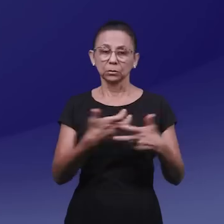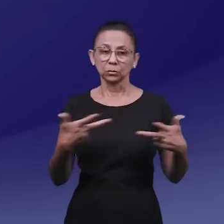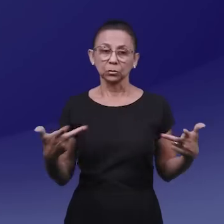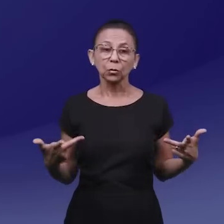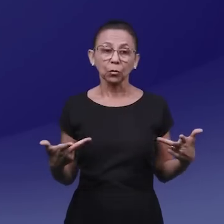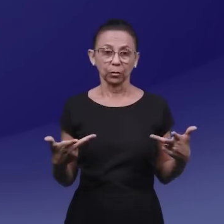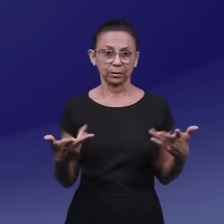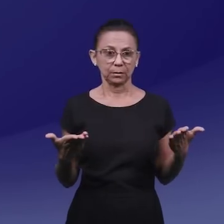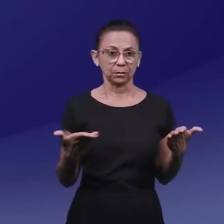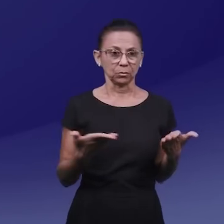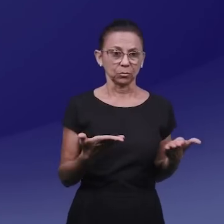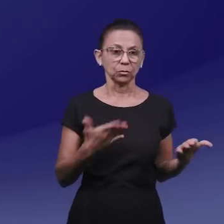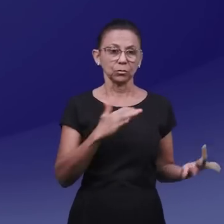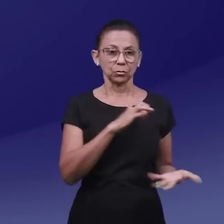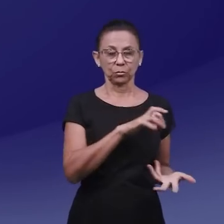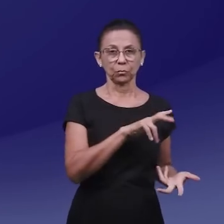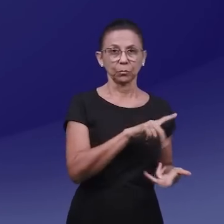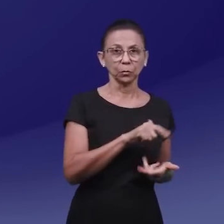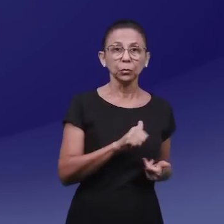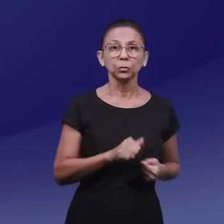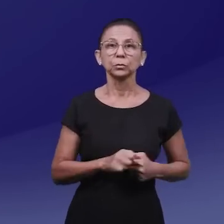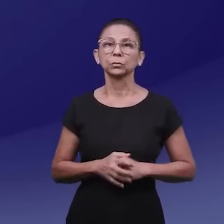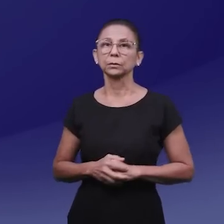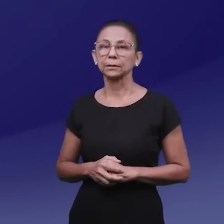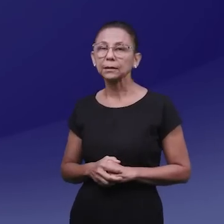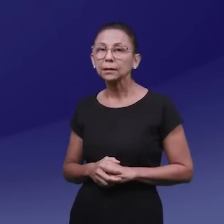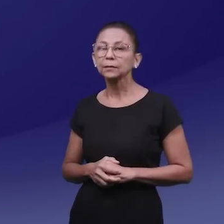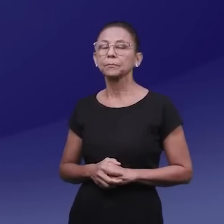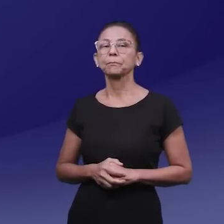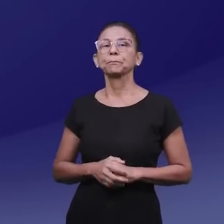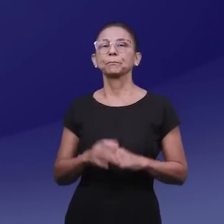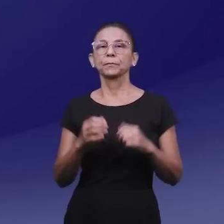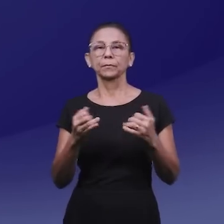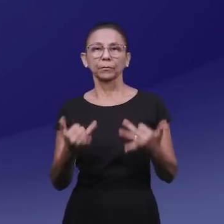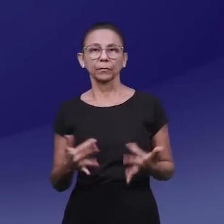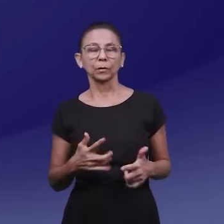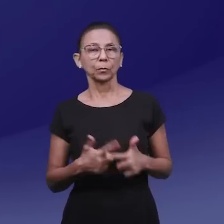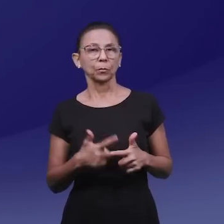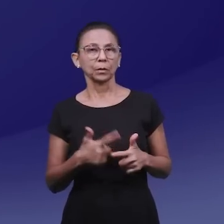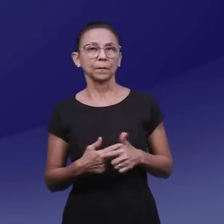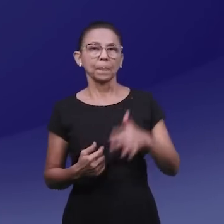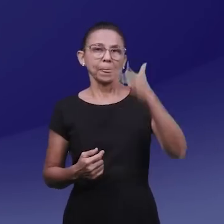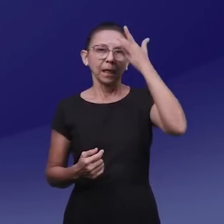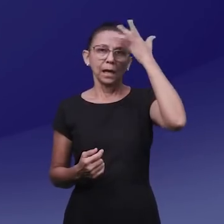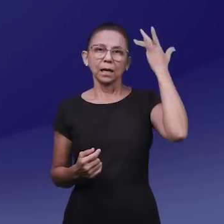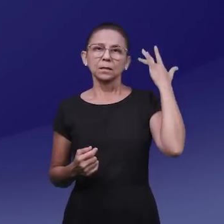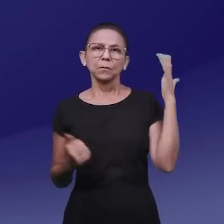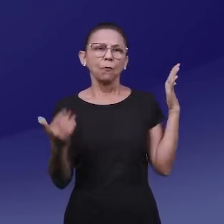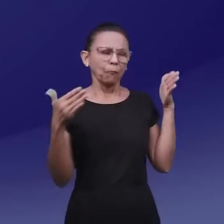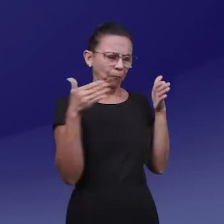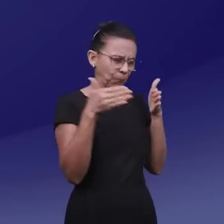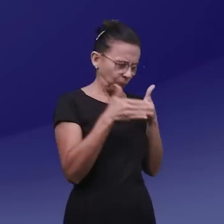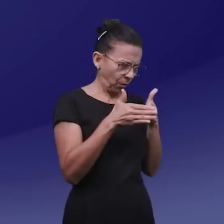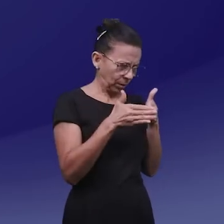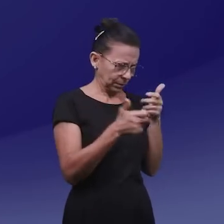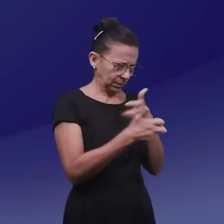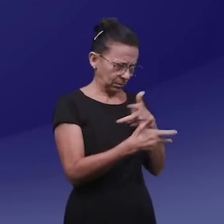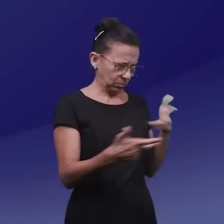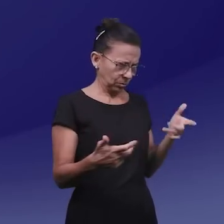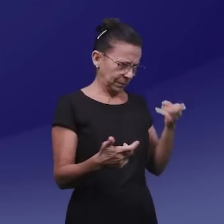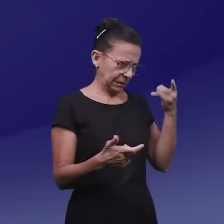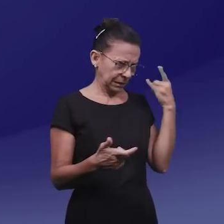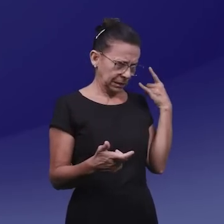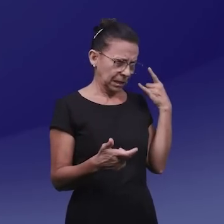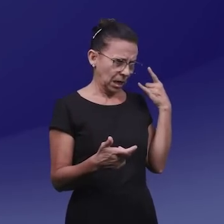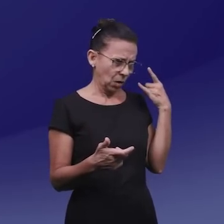iniquidade, apartai-vos de mim, vós que praticais a iniquidade. Então, meus irmãos, nós podemos ver que há